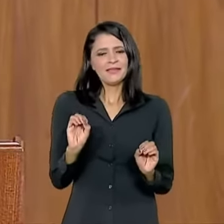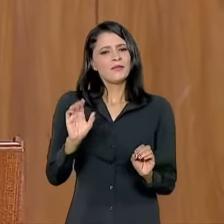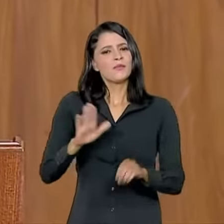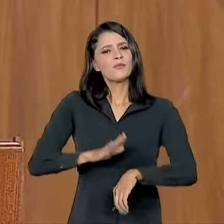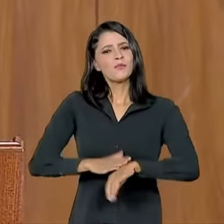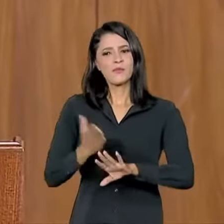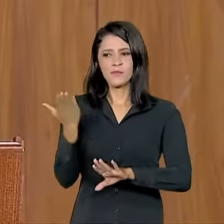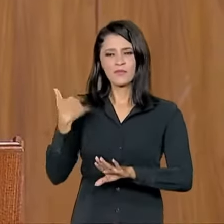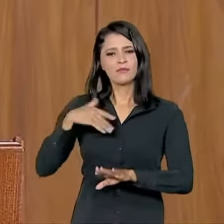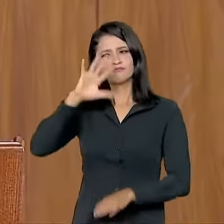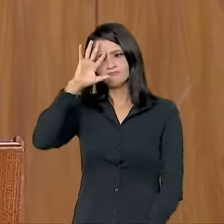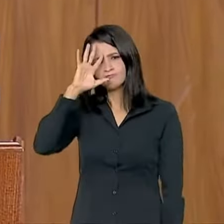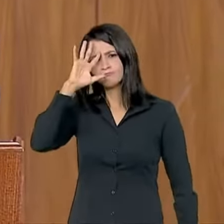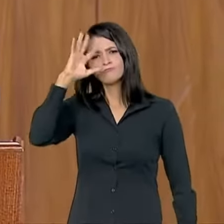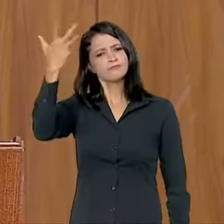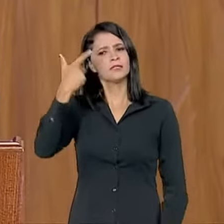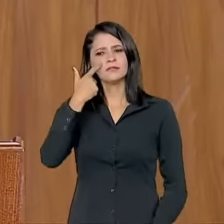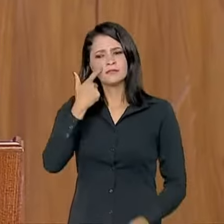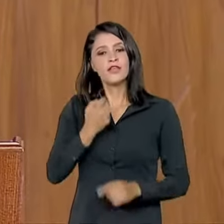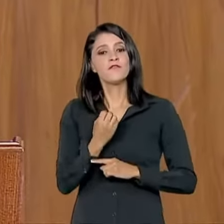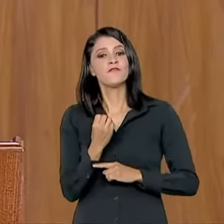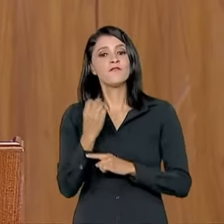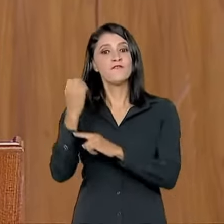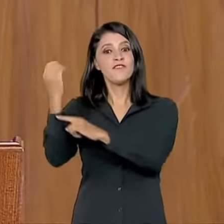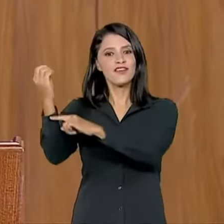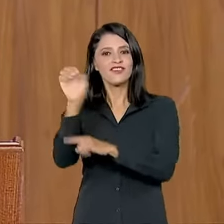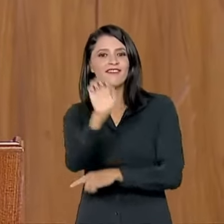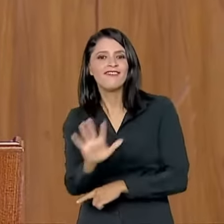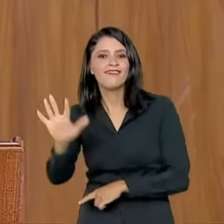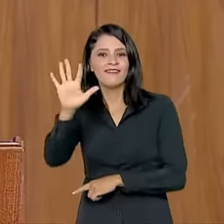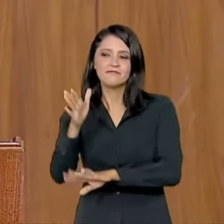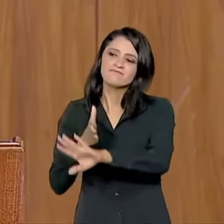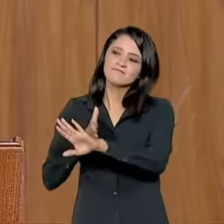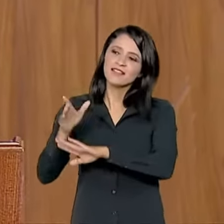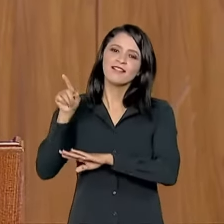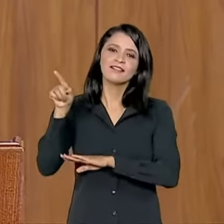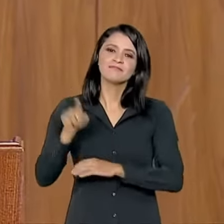Quando tomei a decisão de fazer uma viagem para a Europa,